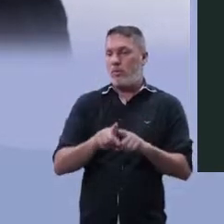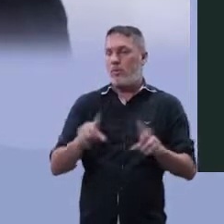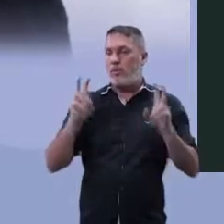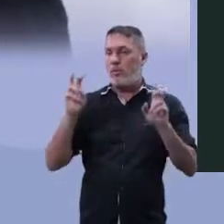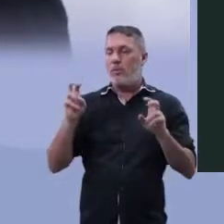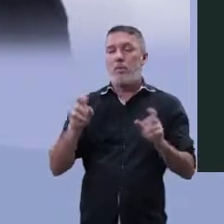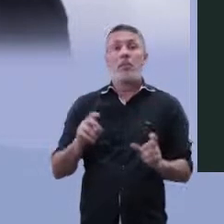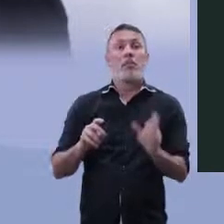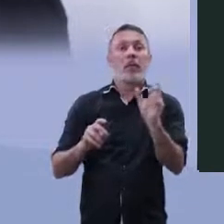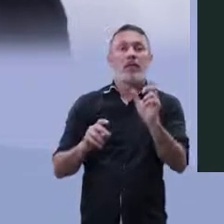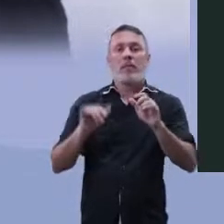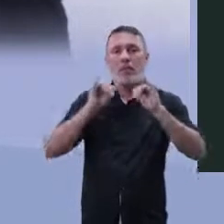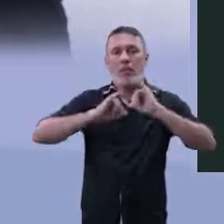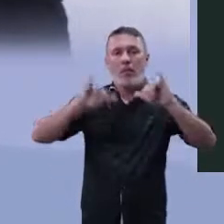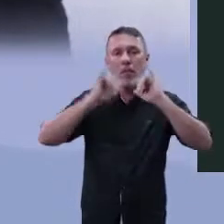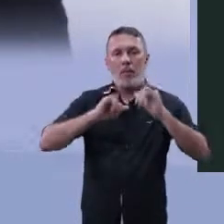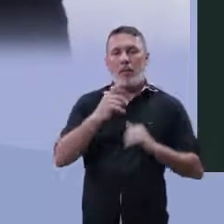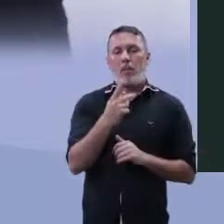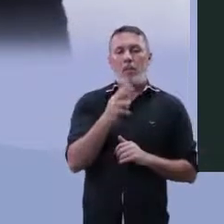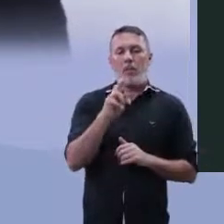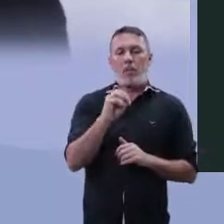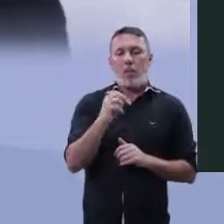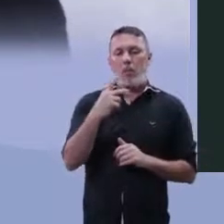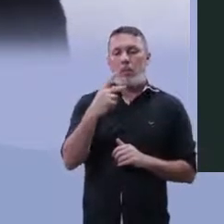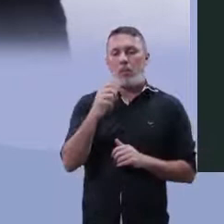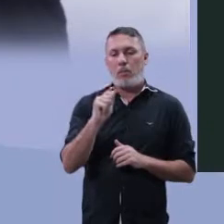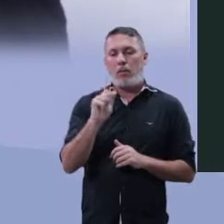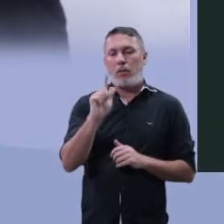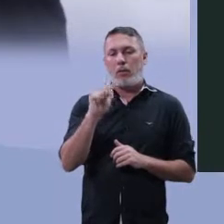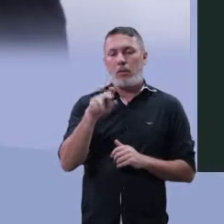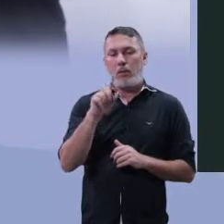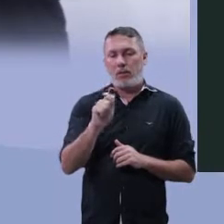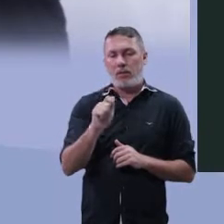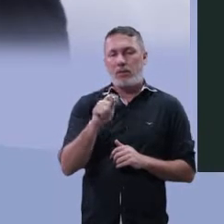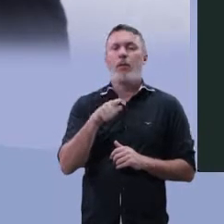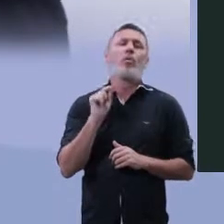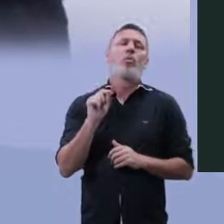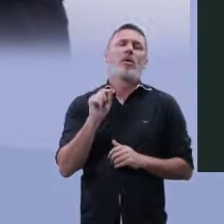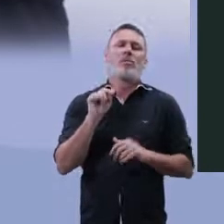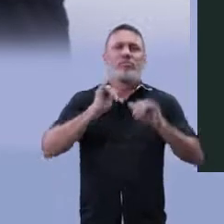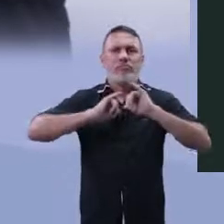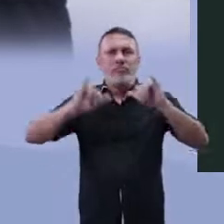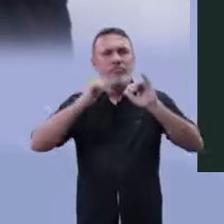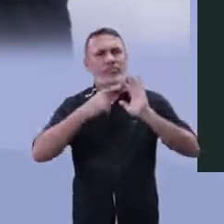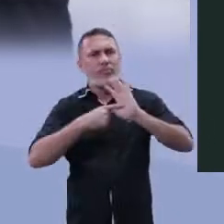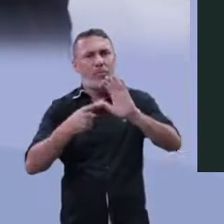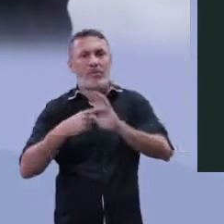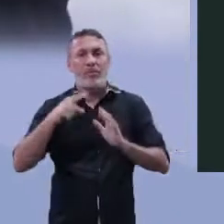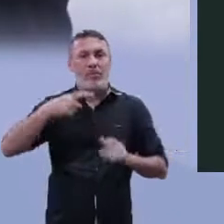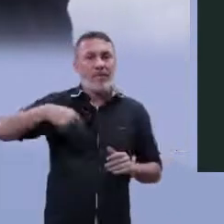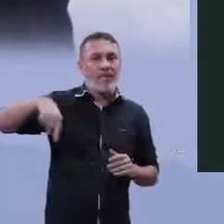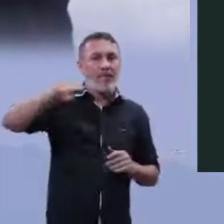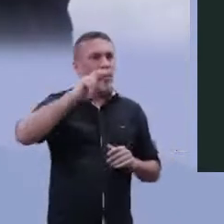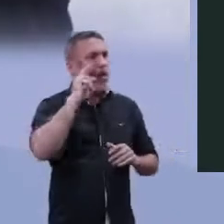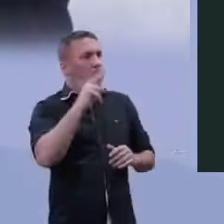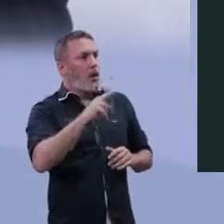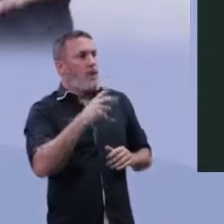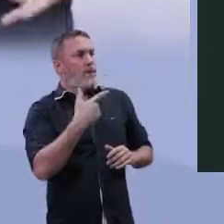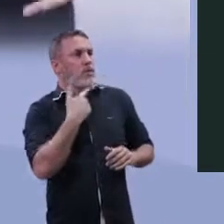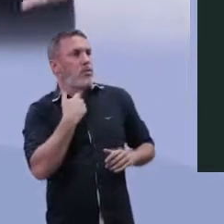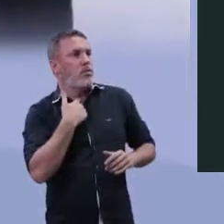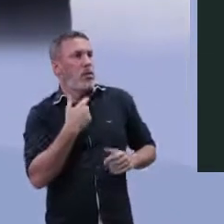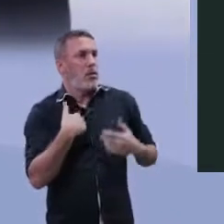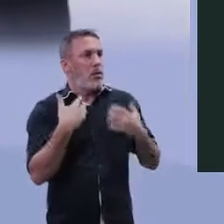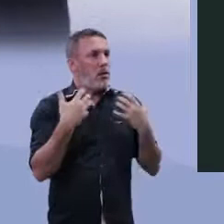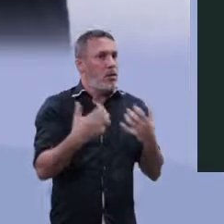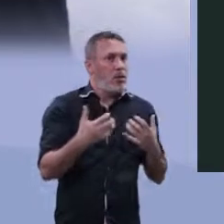Então, a definição de propaganda. A propaganda é aquele negócio que cria vontade no indivíduo, né, cria